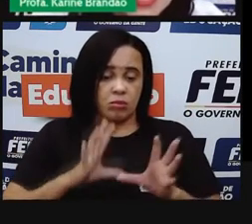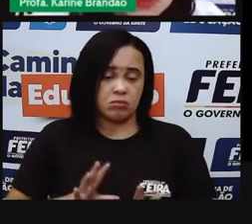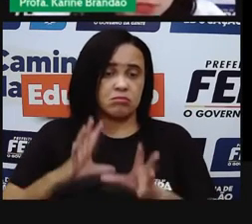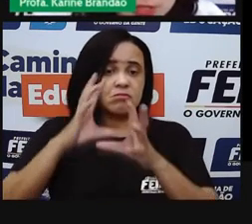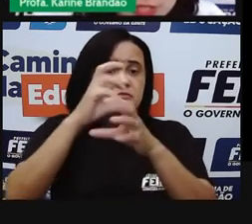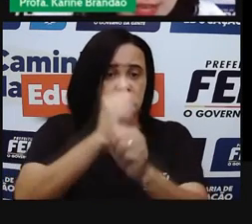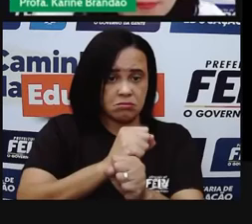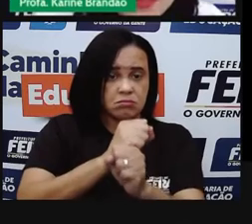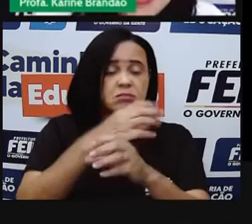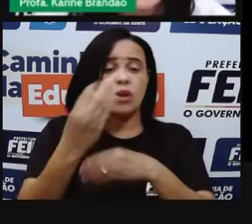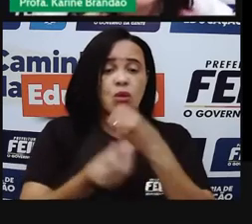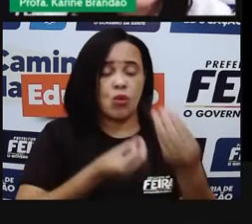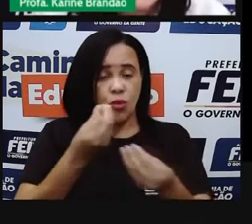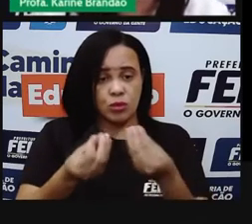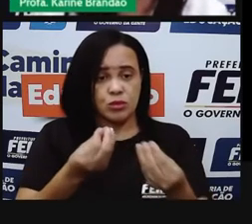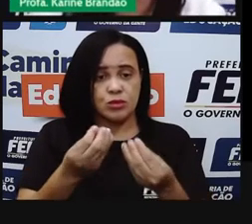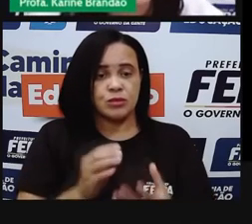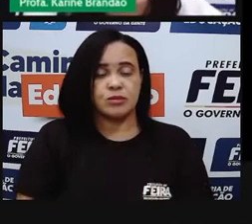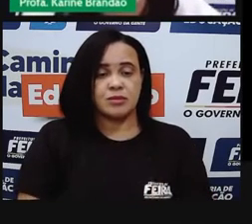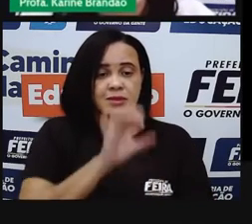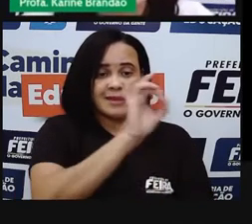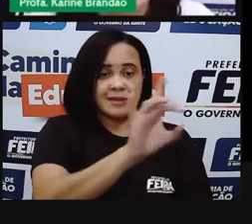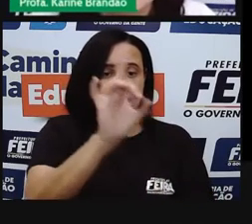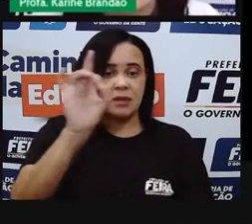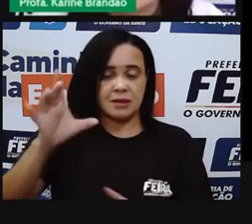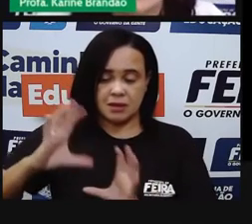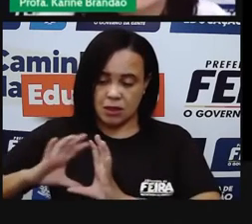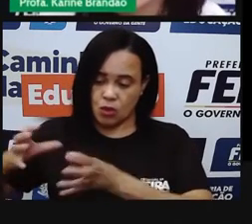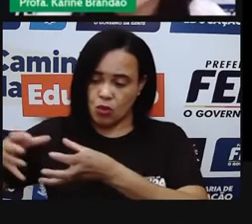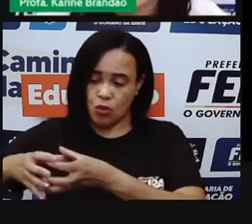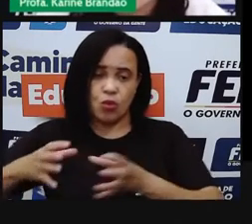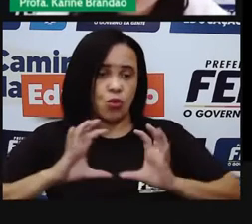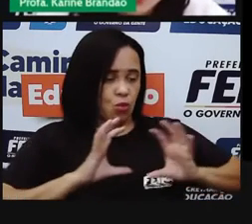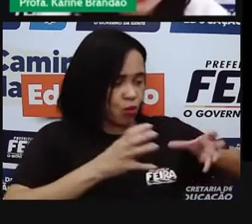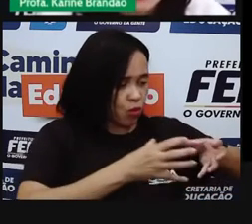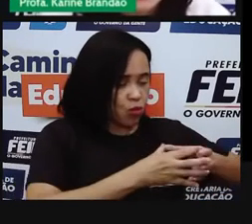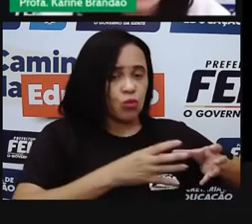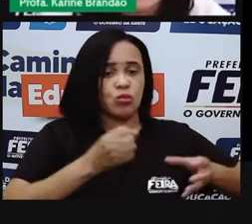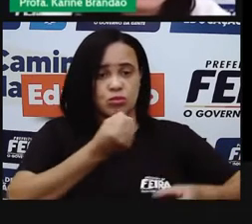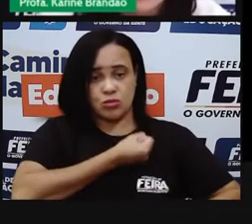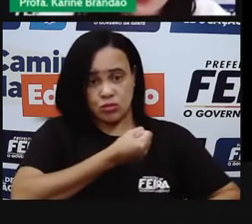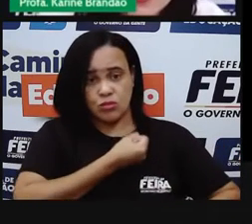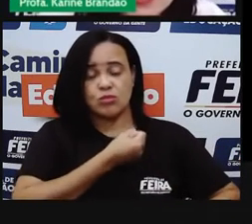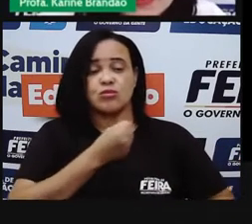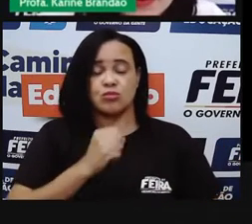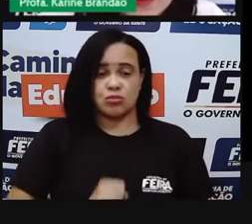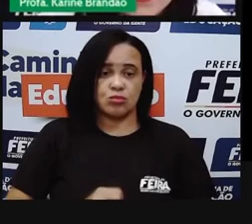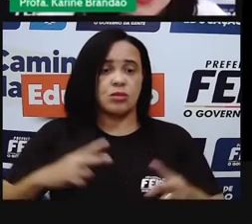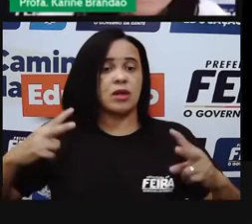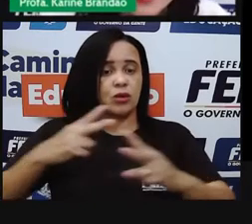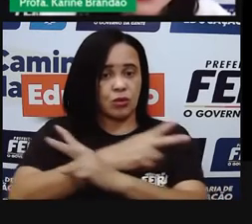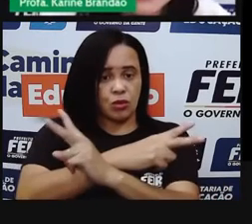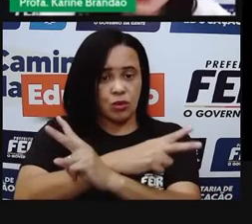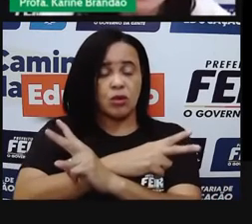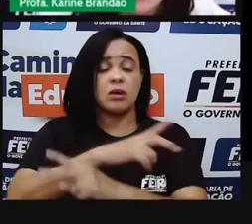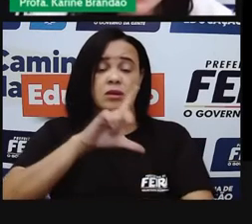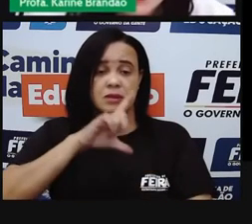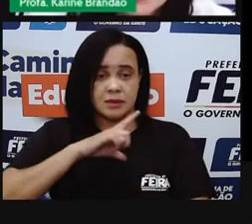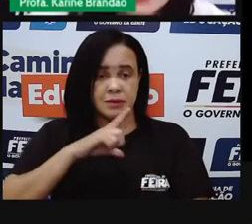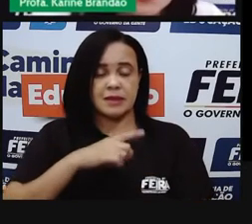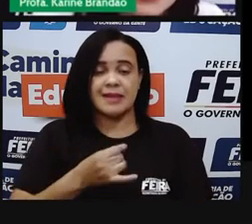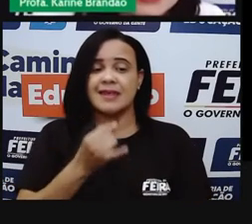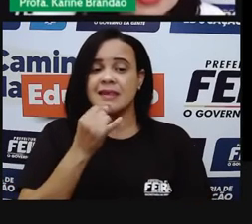uma espécie pode ter, cada espécie vai ter o seu número de cromossomos. Como assim, Pró? Por